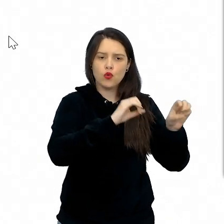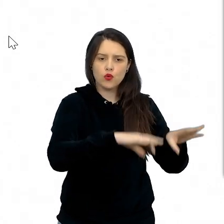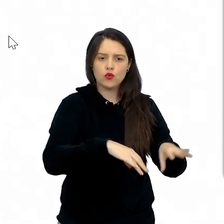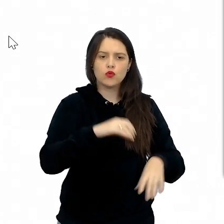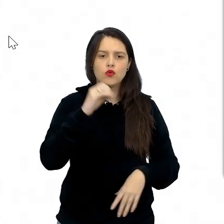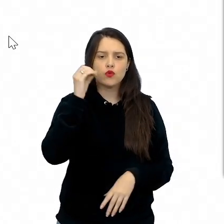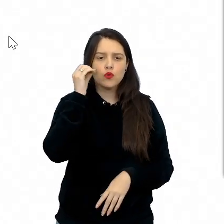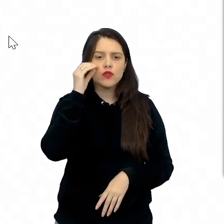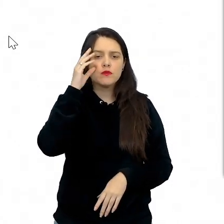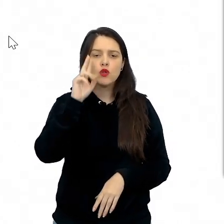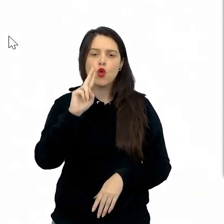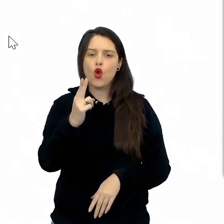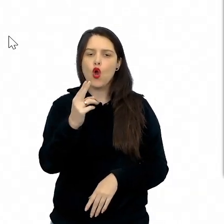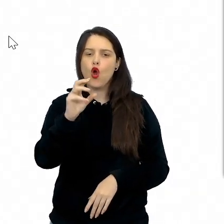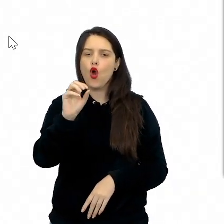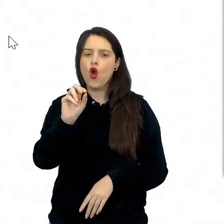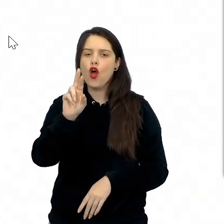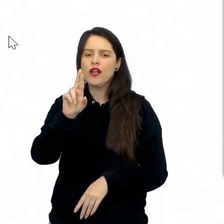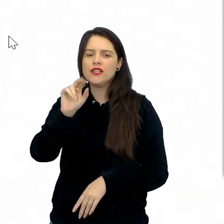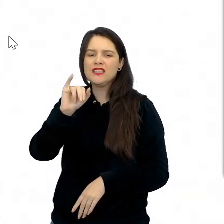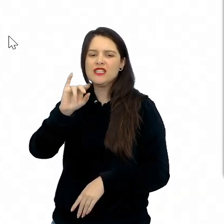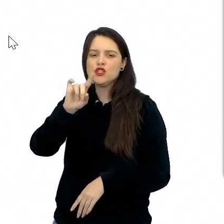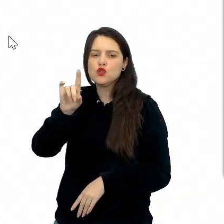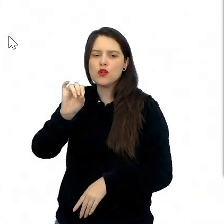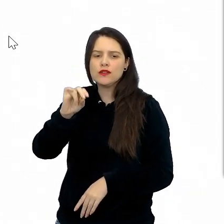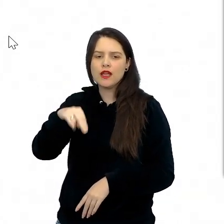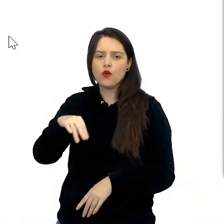conhecimento horizontal e do conteúdo.